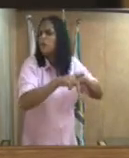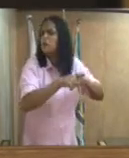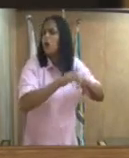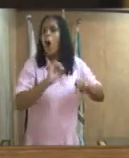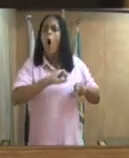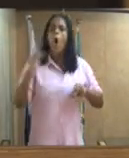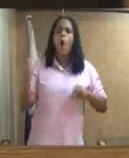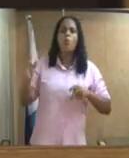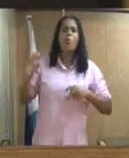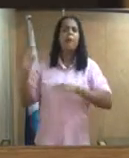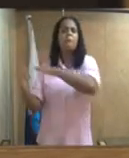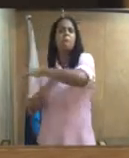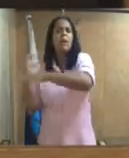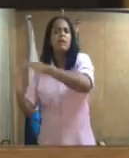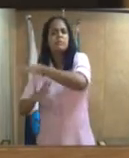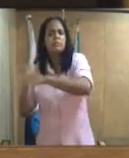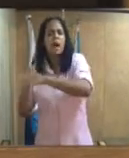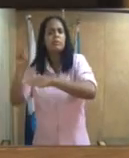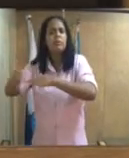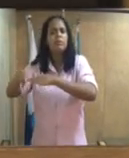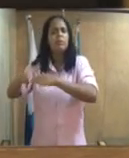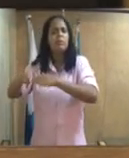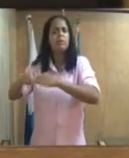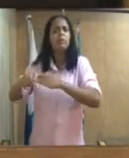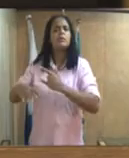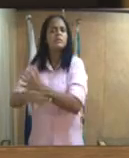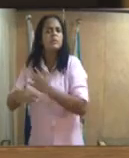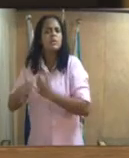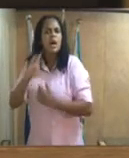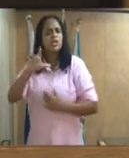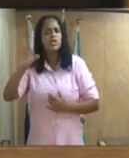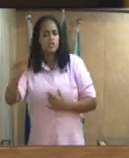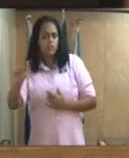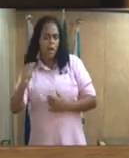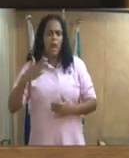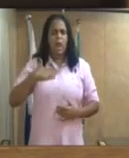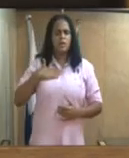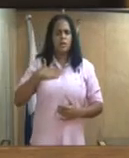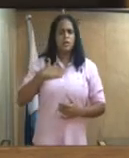desse município. Senhor presidente, eu quero